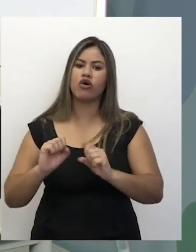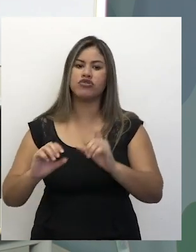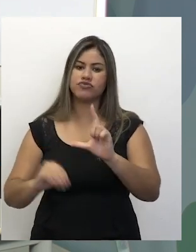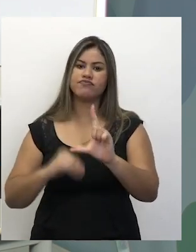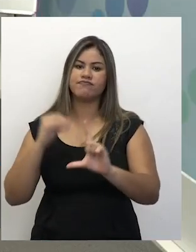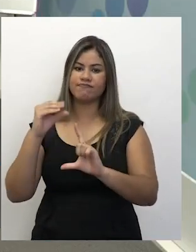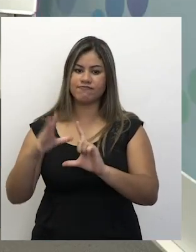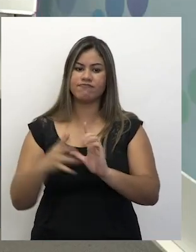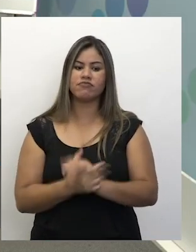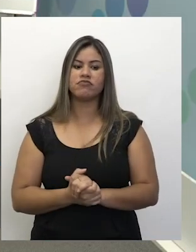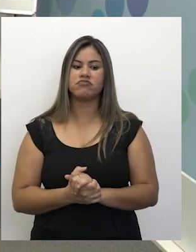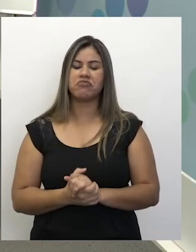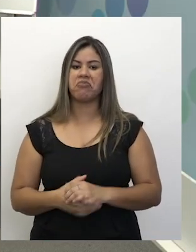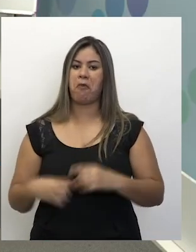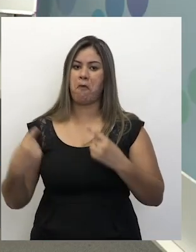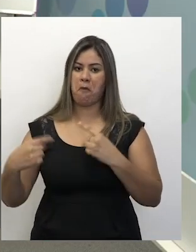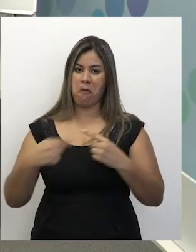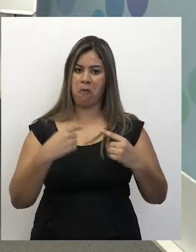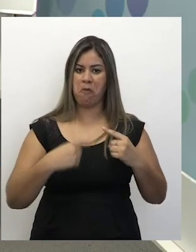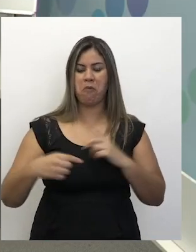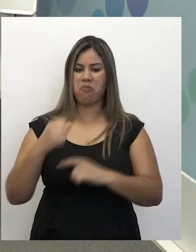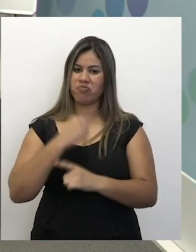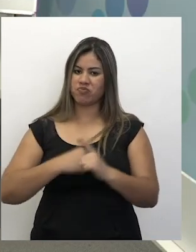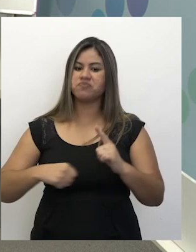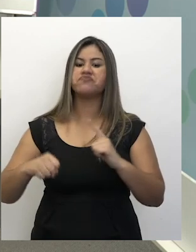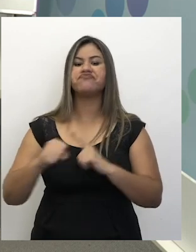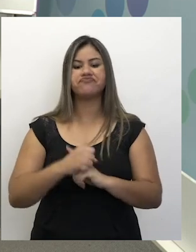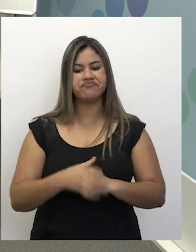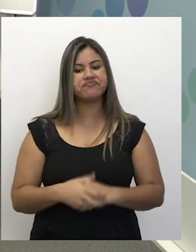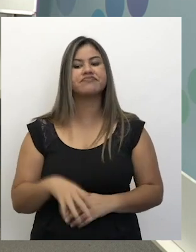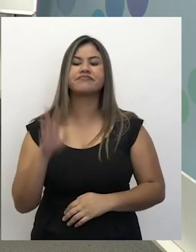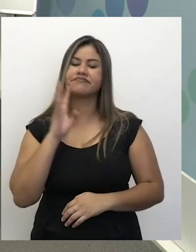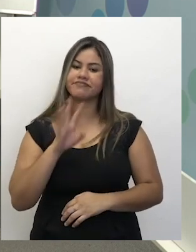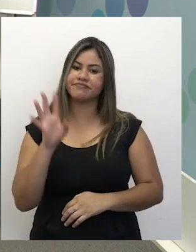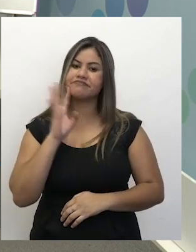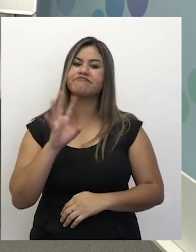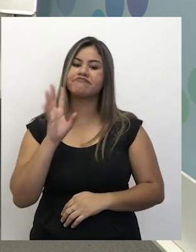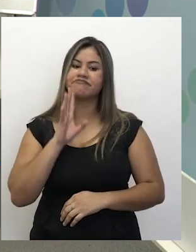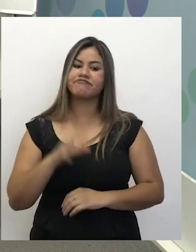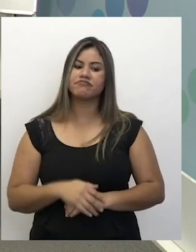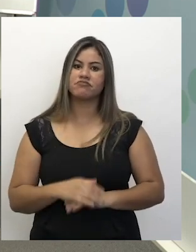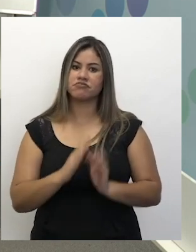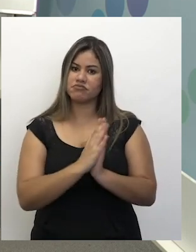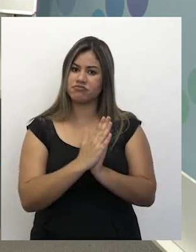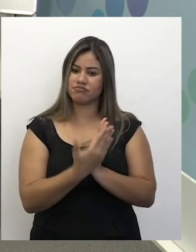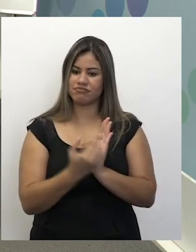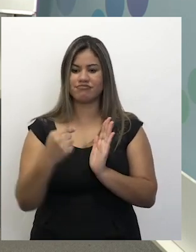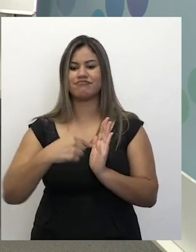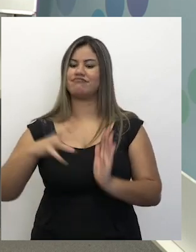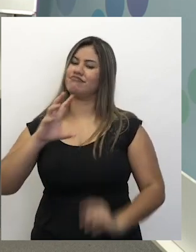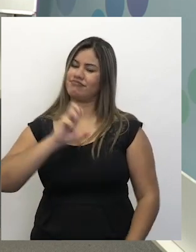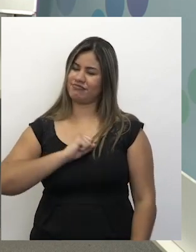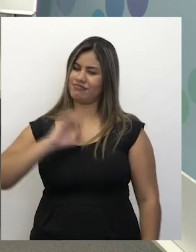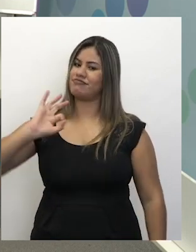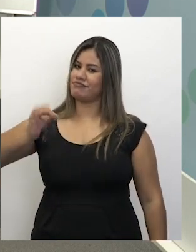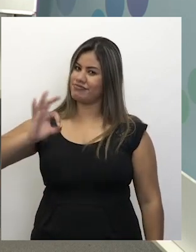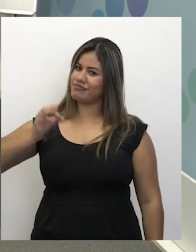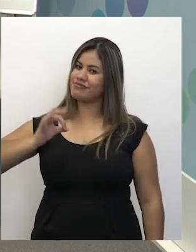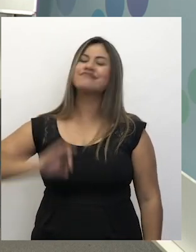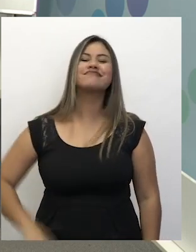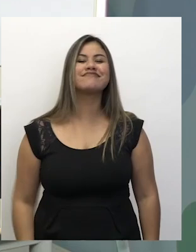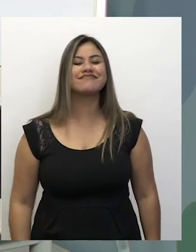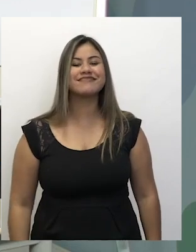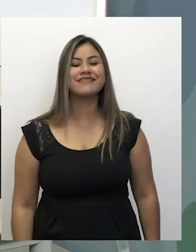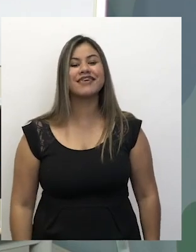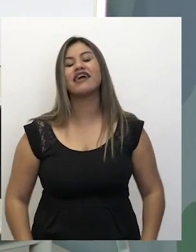procuro não ficar social muita questão social na verdade quando te dores a Bíblia Amém Tá certo